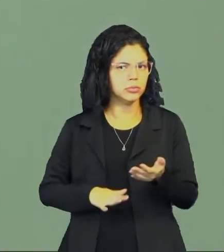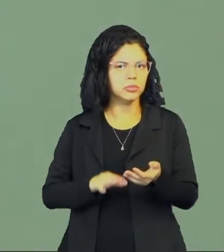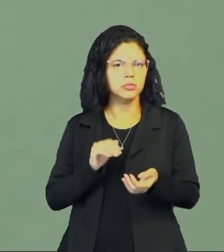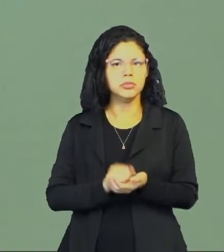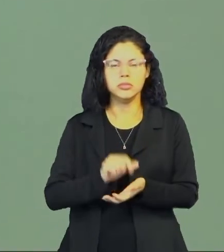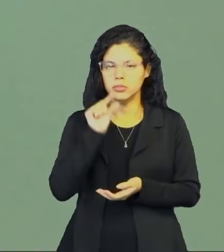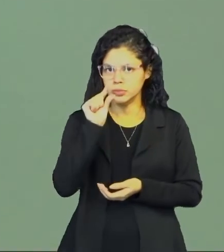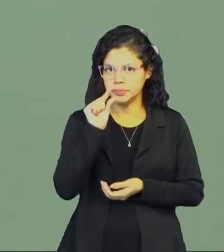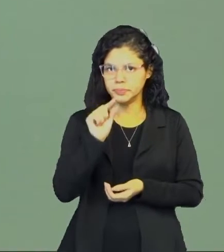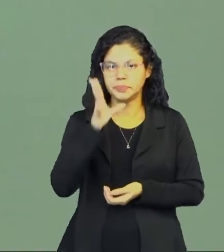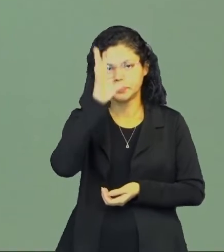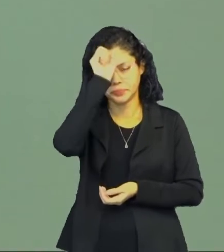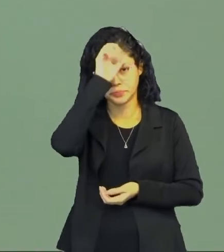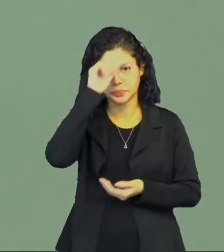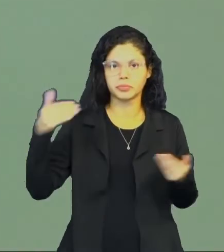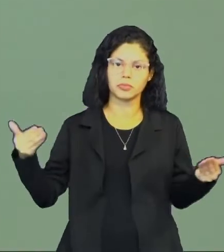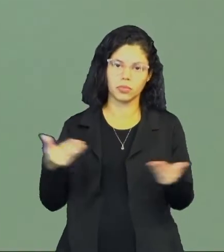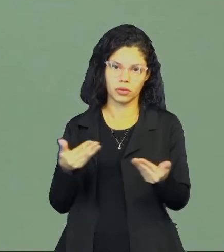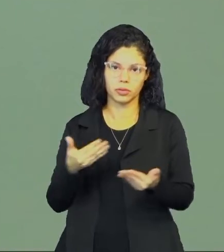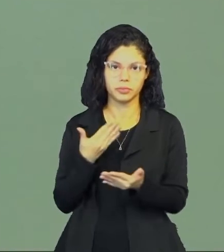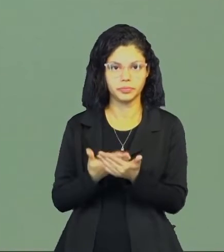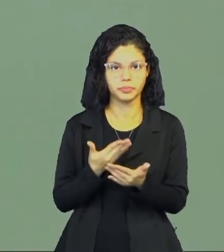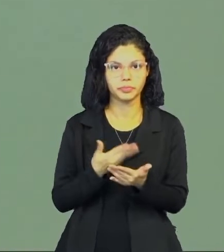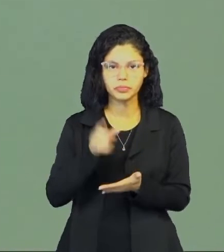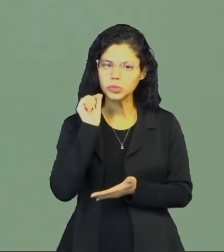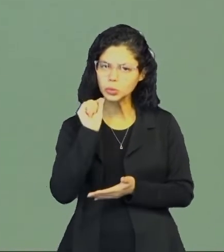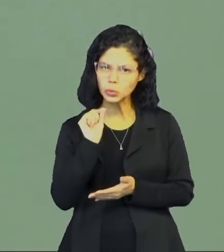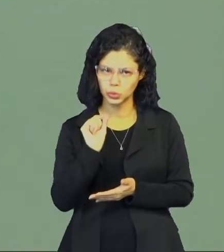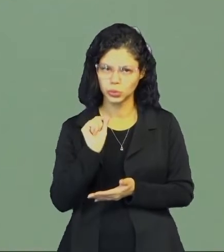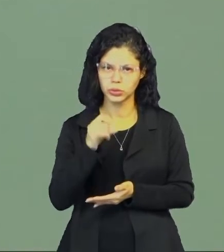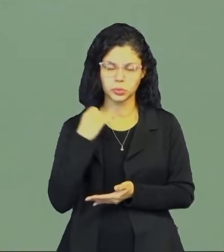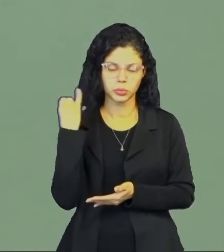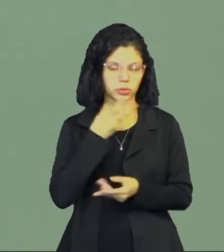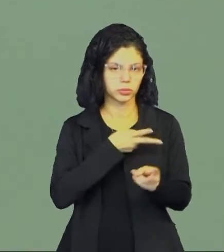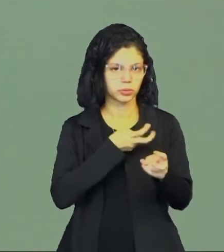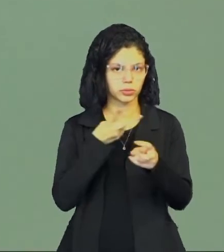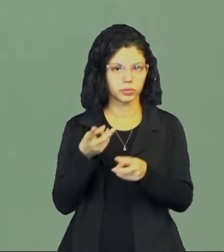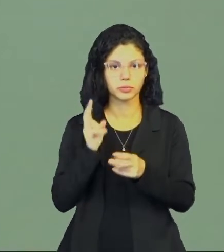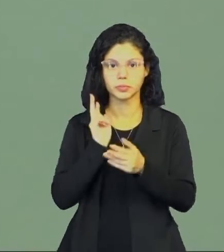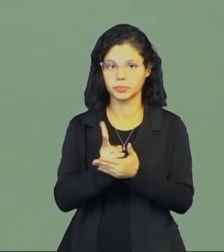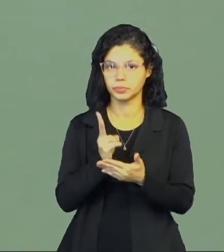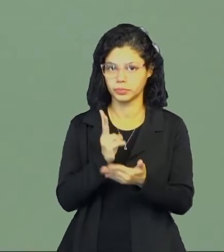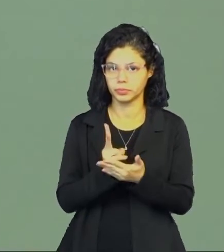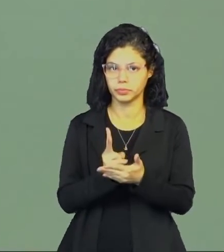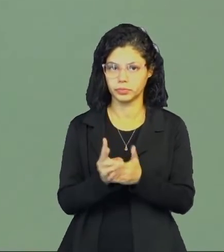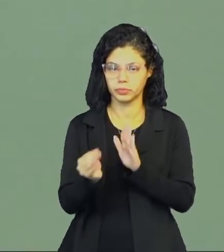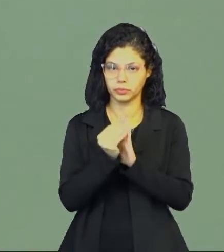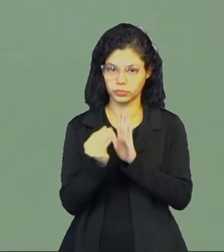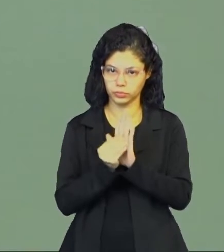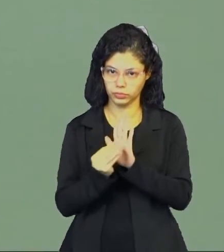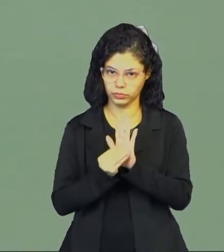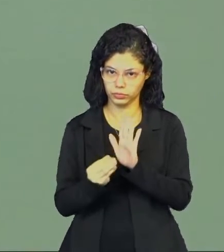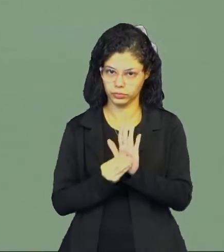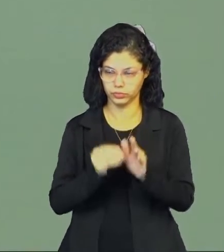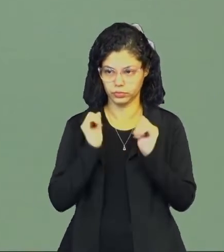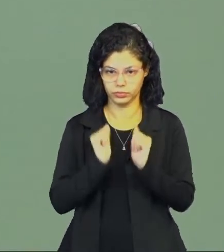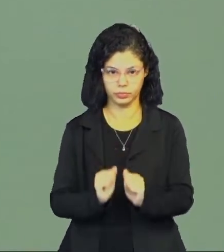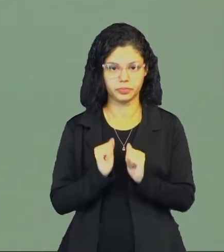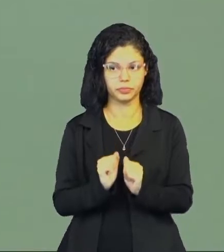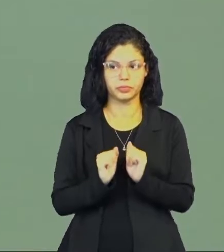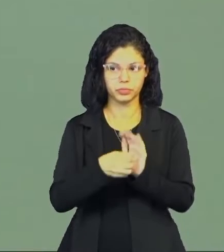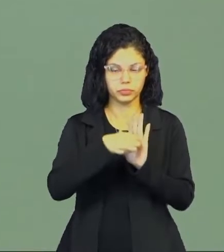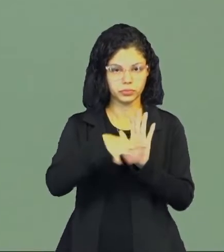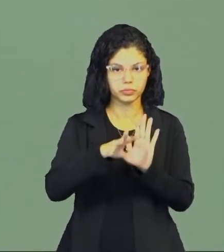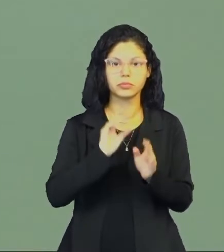exercitar um pouco do que nós aprendemos na aula de hoje. O que é importante perceber? Que o mesmo fato, né, a gente pode